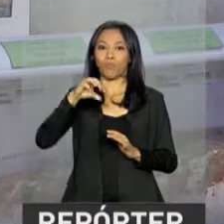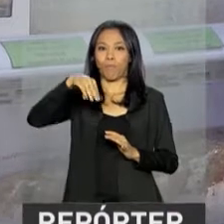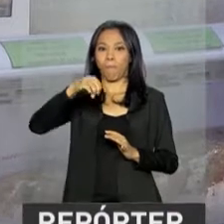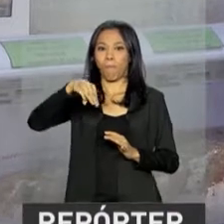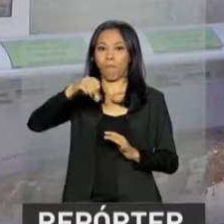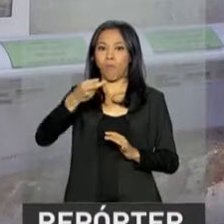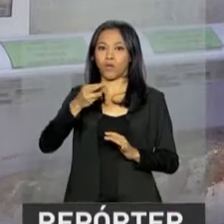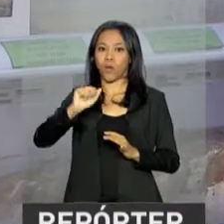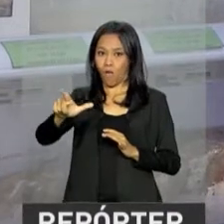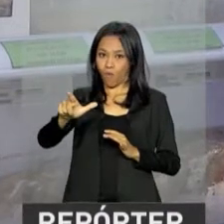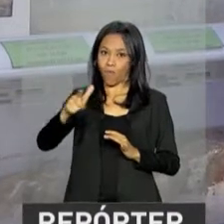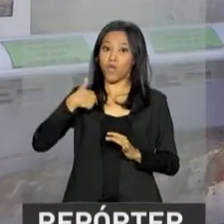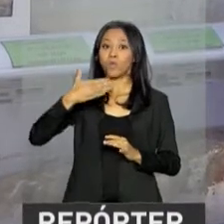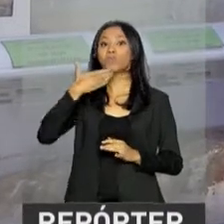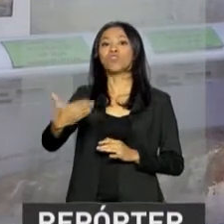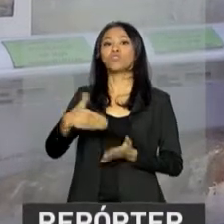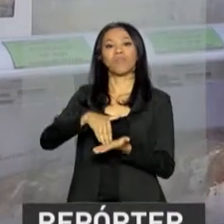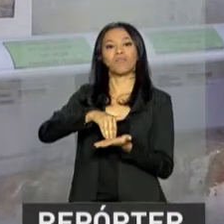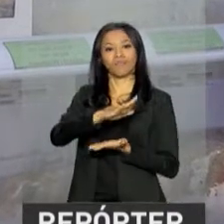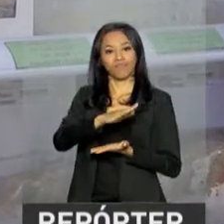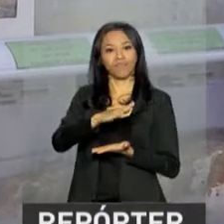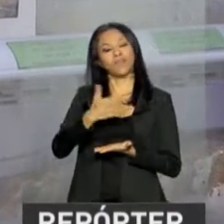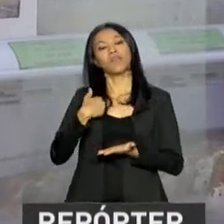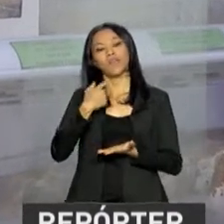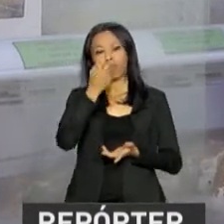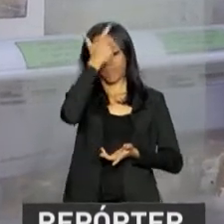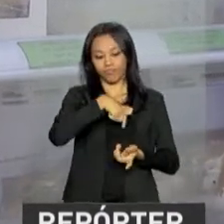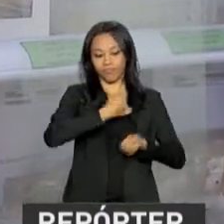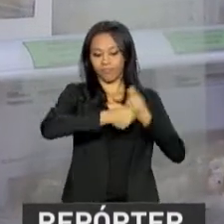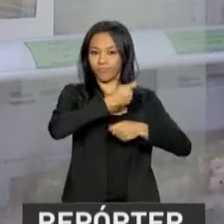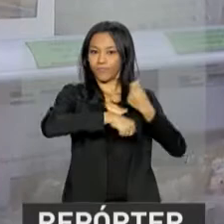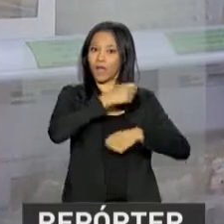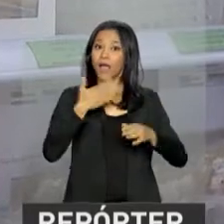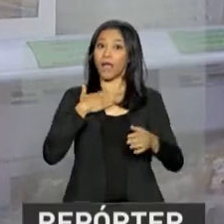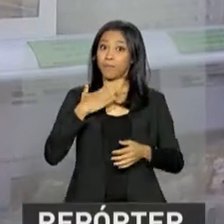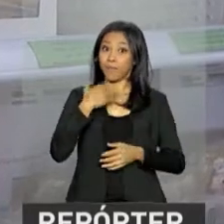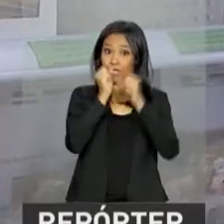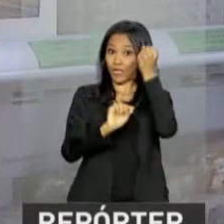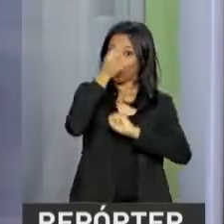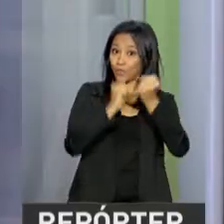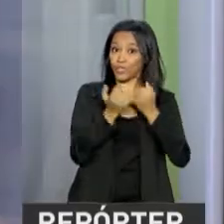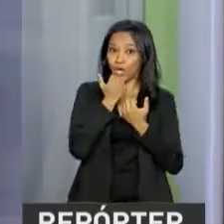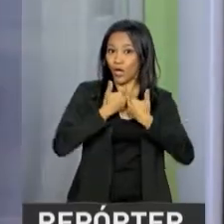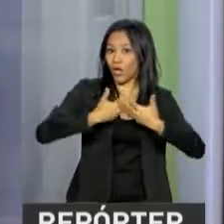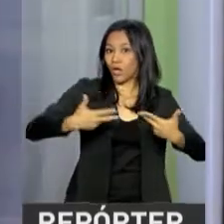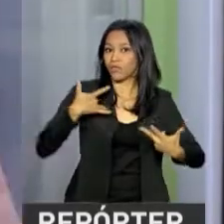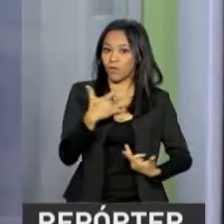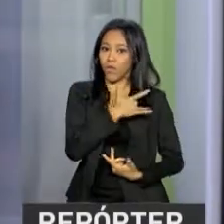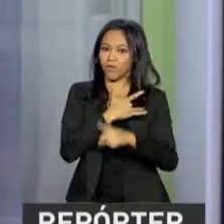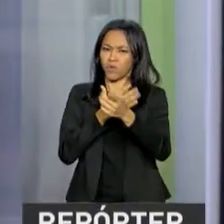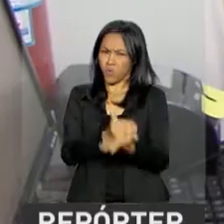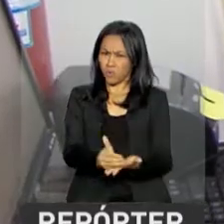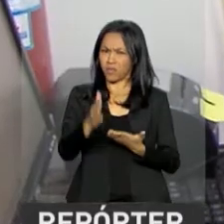transformar e de demissão e seguindo o empreendedorismo abrindo uma indústria de alimentos saudáveis o começo não